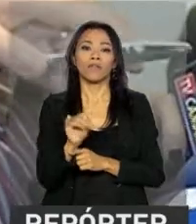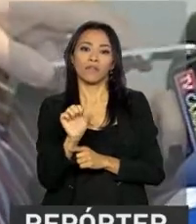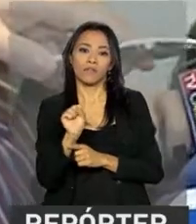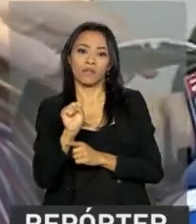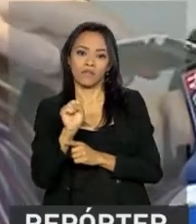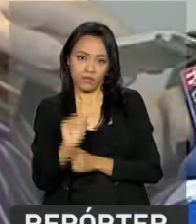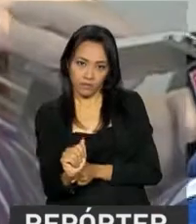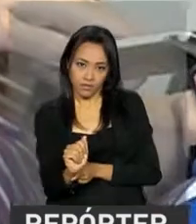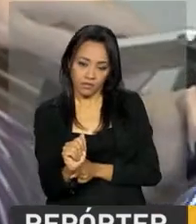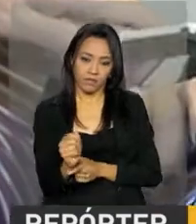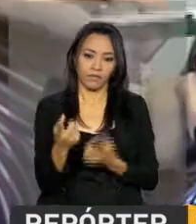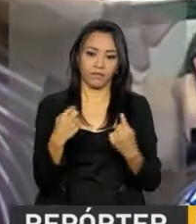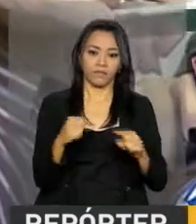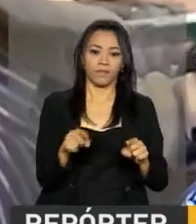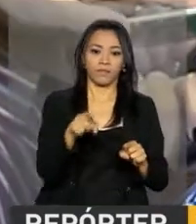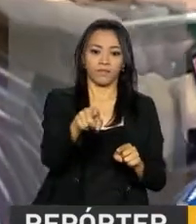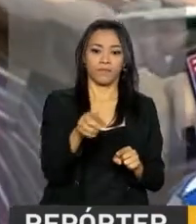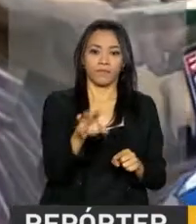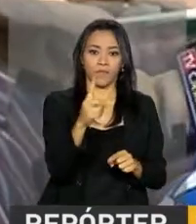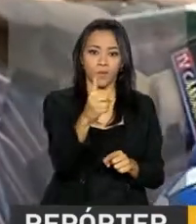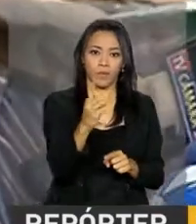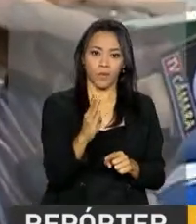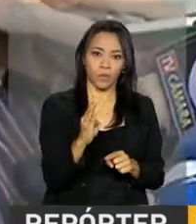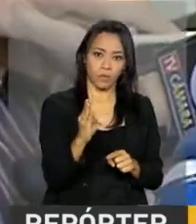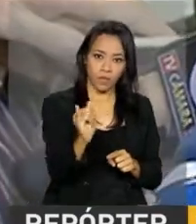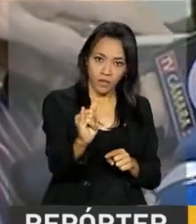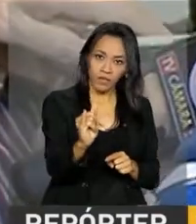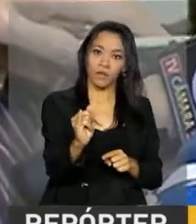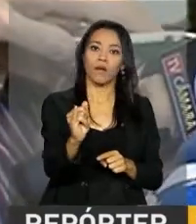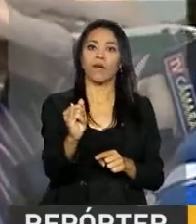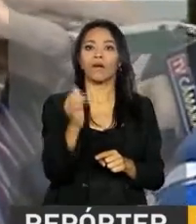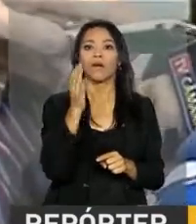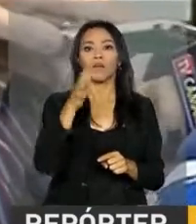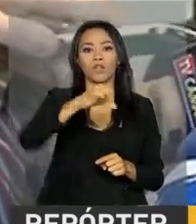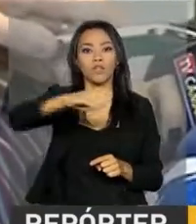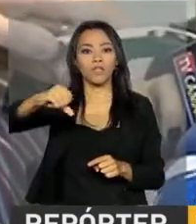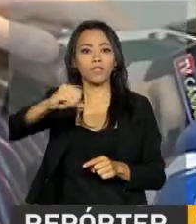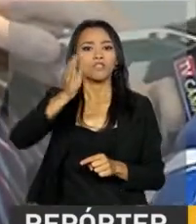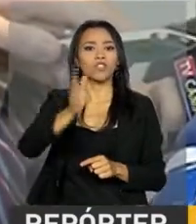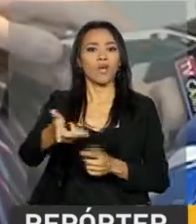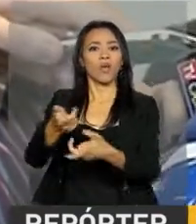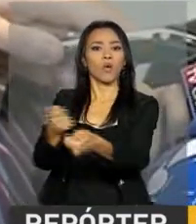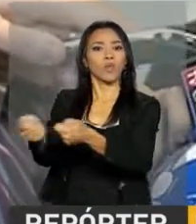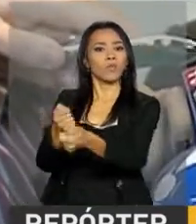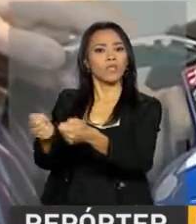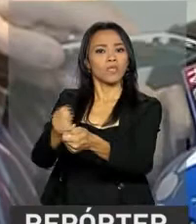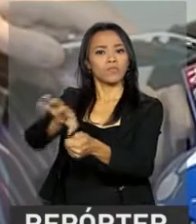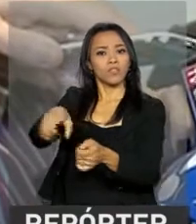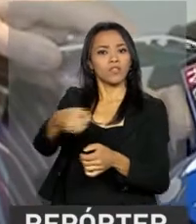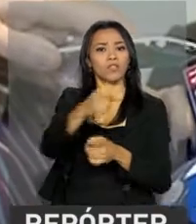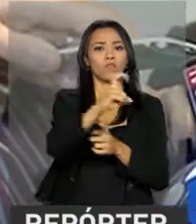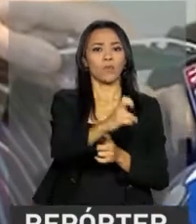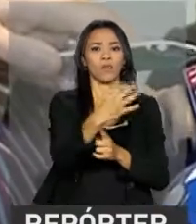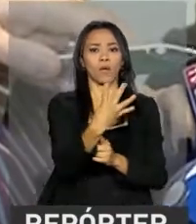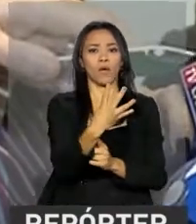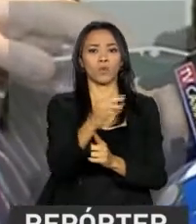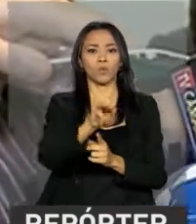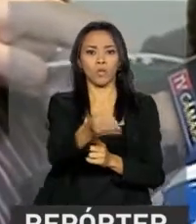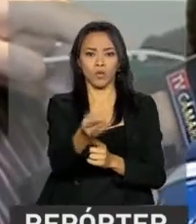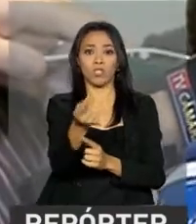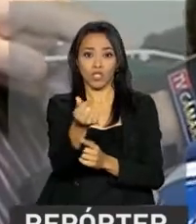e inpi milhão e novecentos que nós já economizamos 200 dias gestão 54 estoque